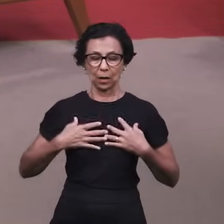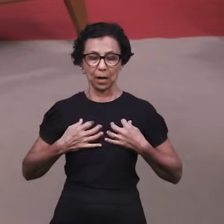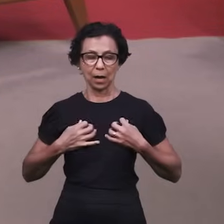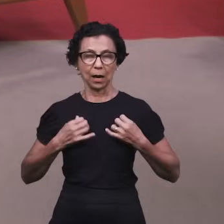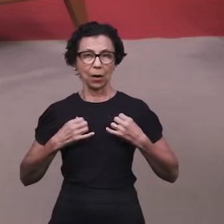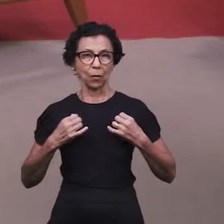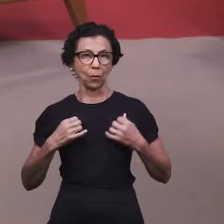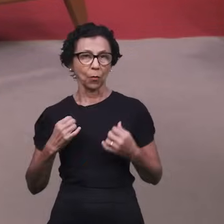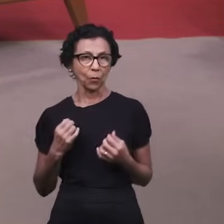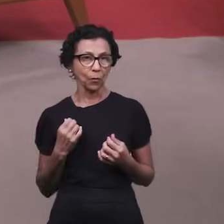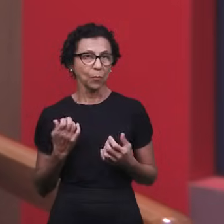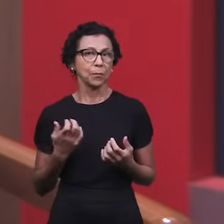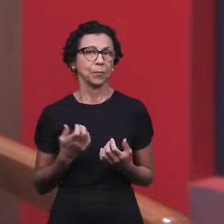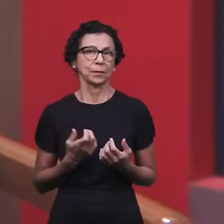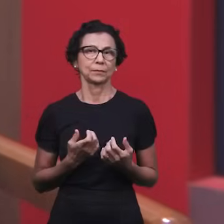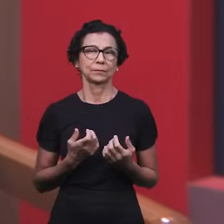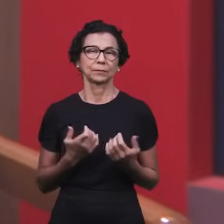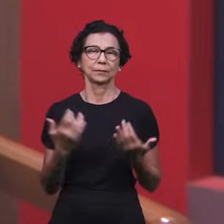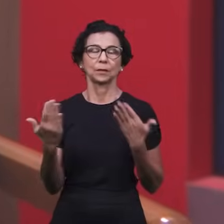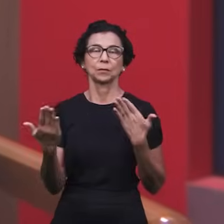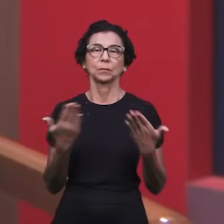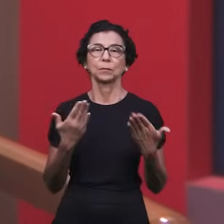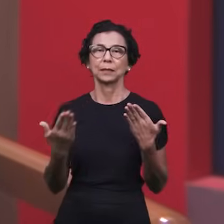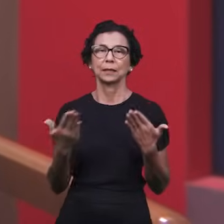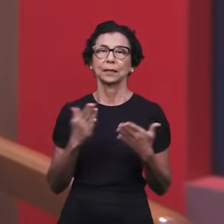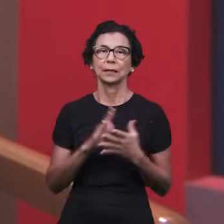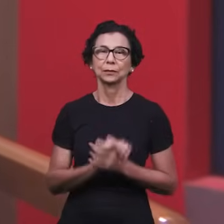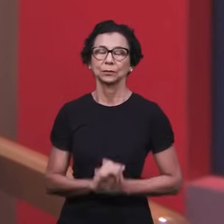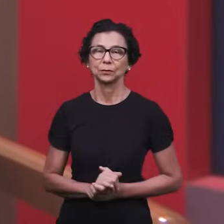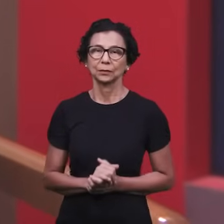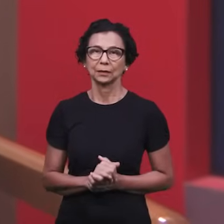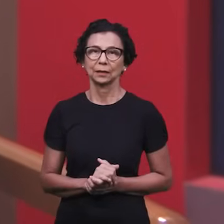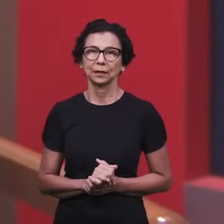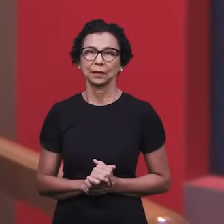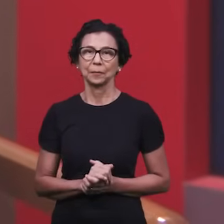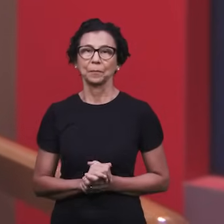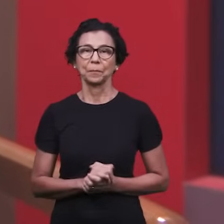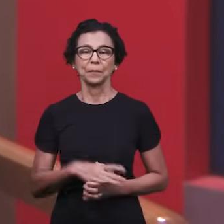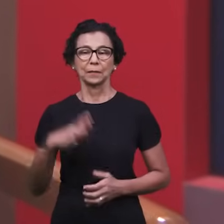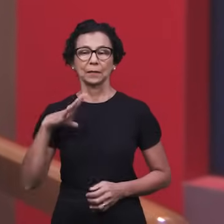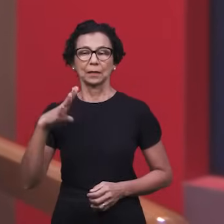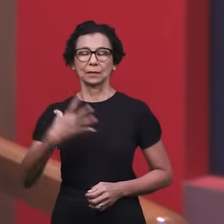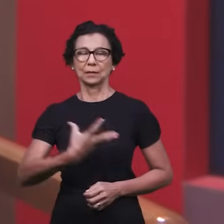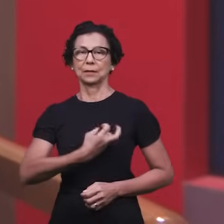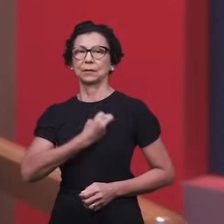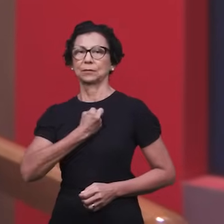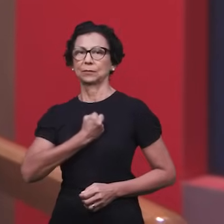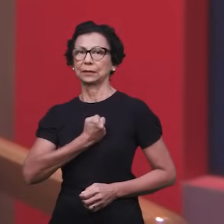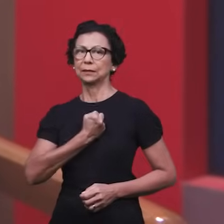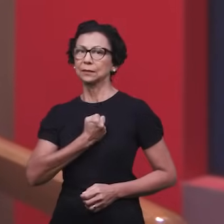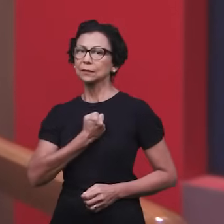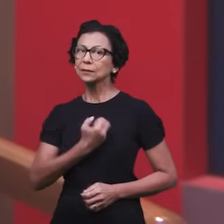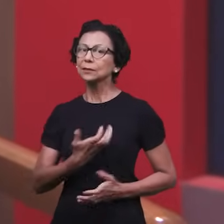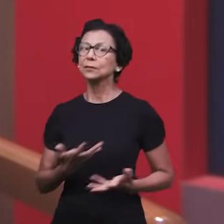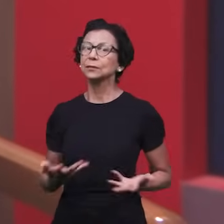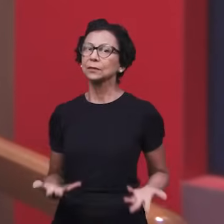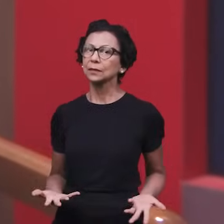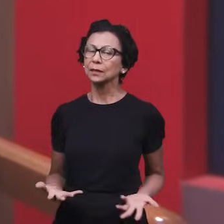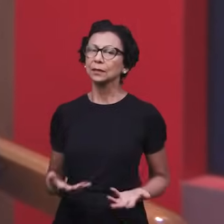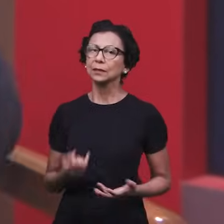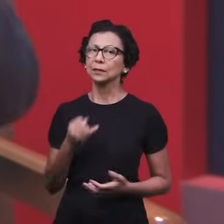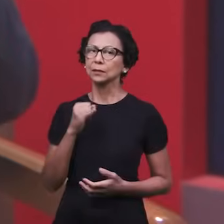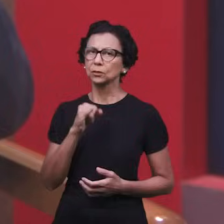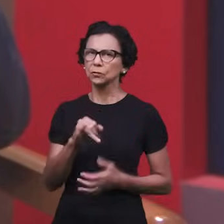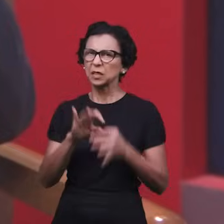que tem uma experiência, um encontro com Jesus, ele não tem motivo para envelhecer